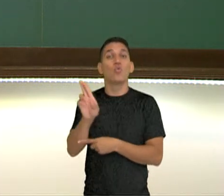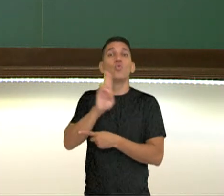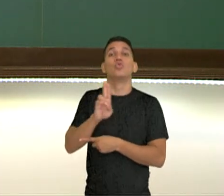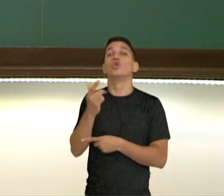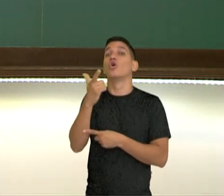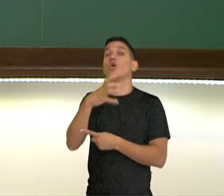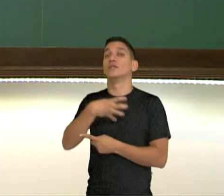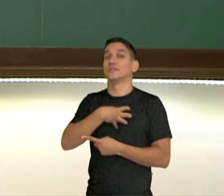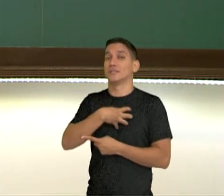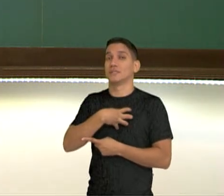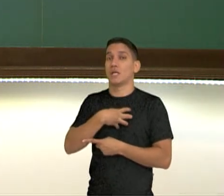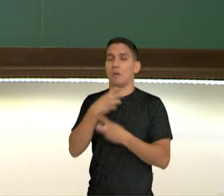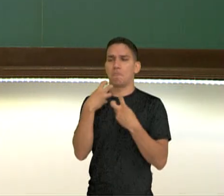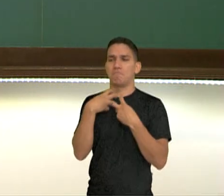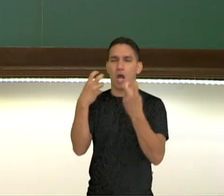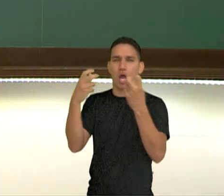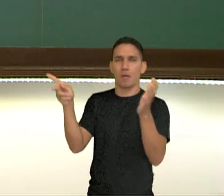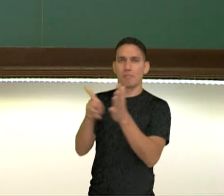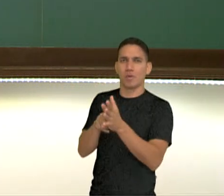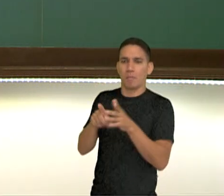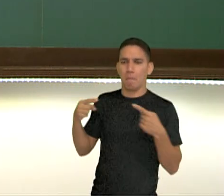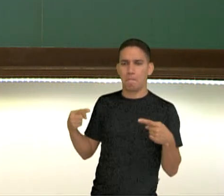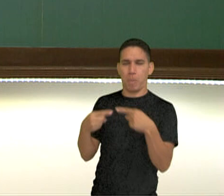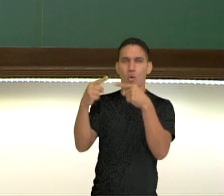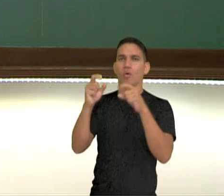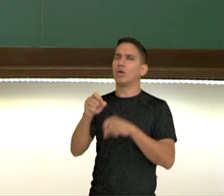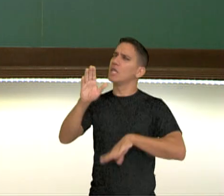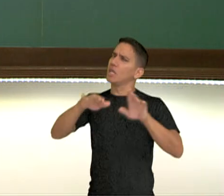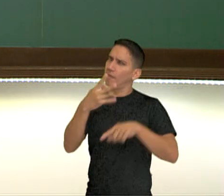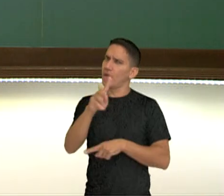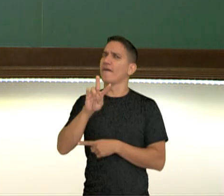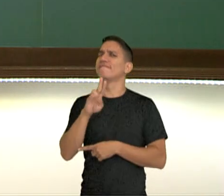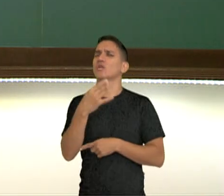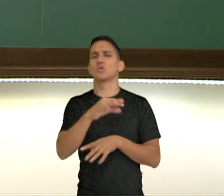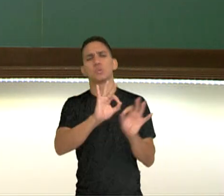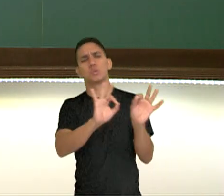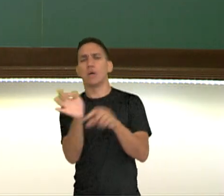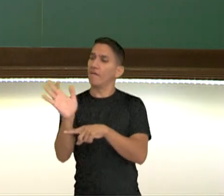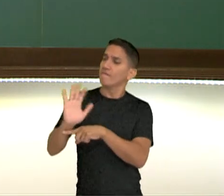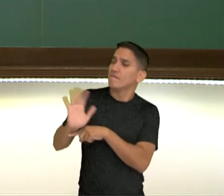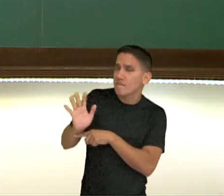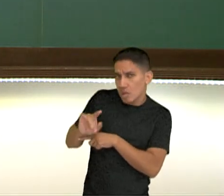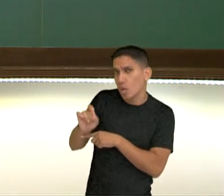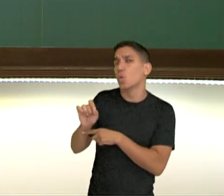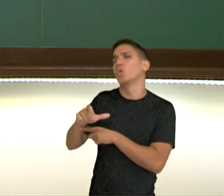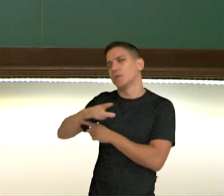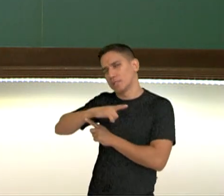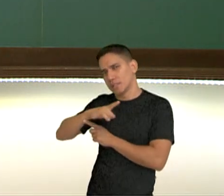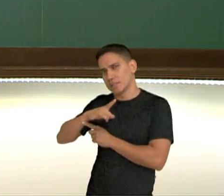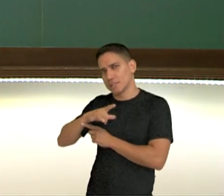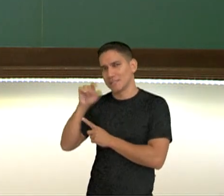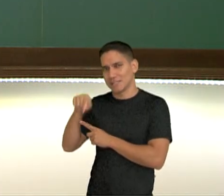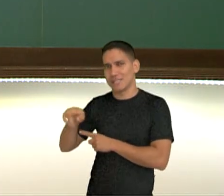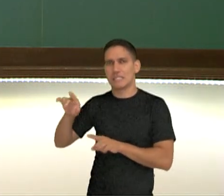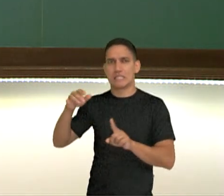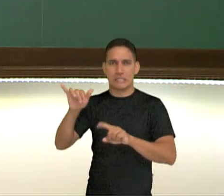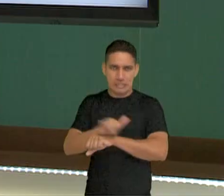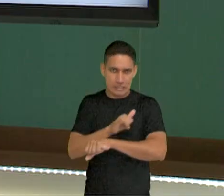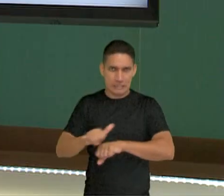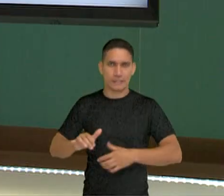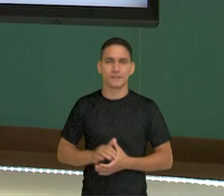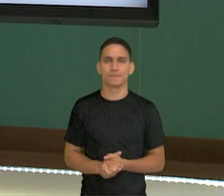usam um grito de guerra Provavelmente você já deve ter assistido algum filme em que esteja presente o Stephanie